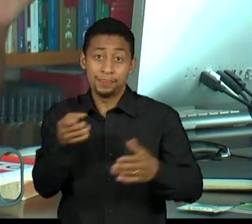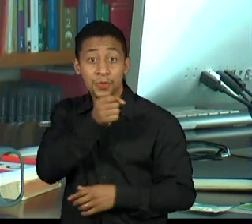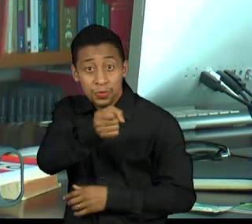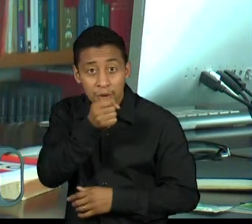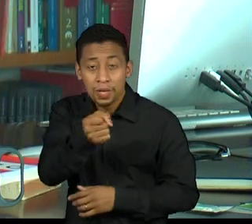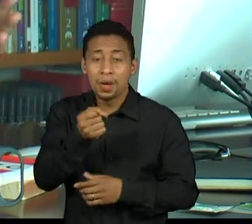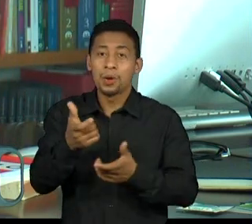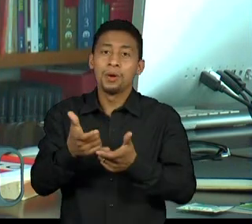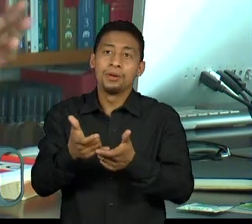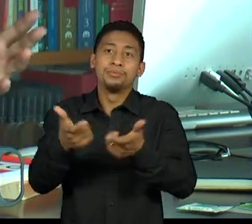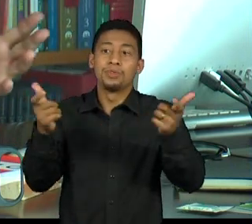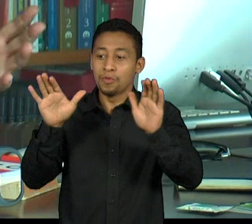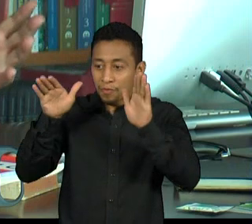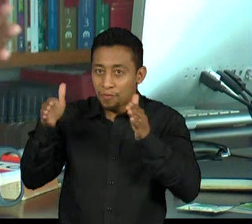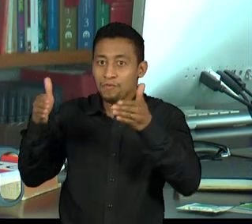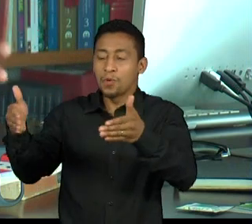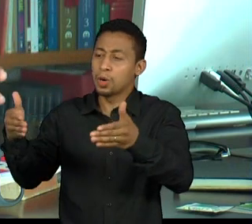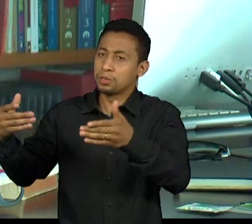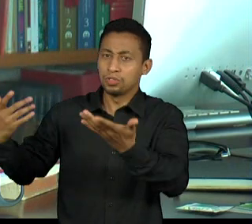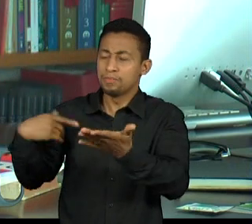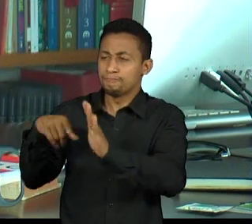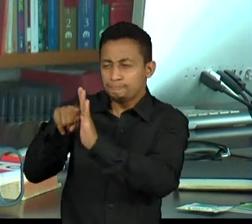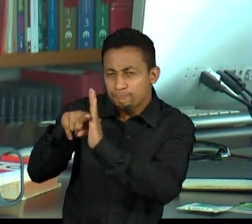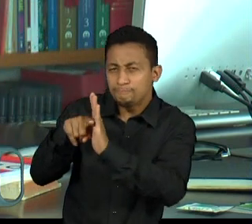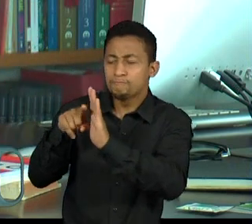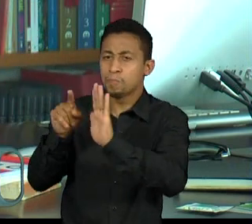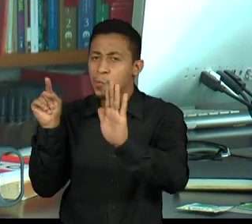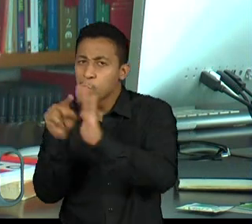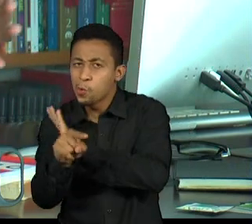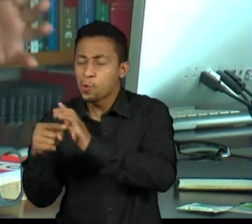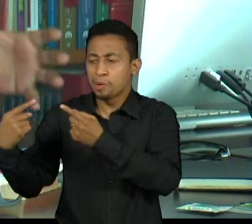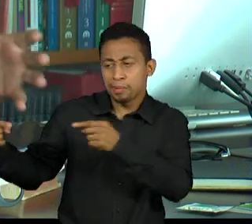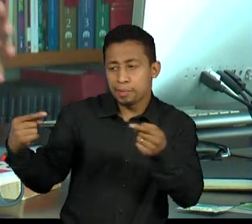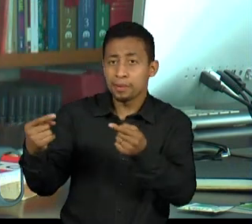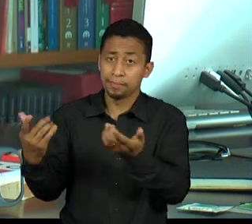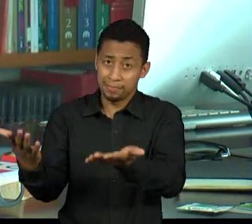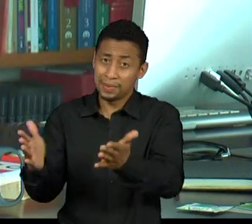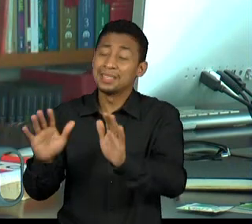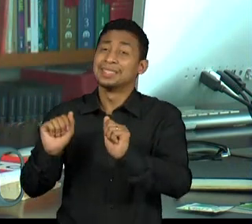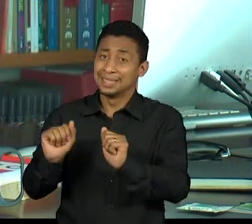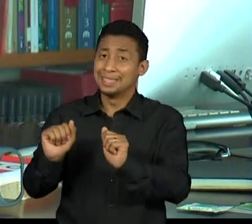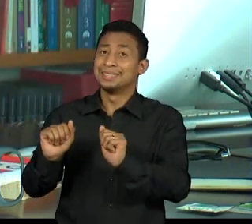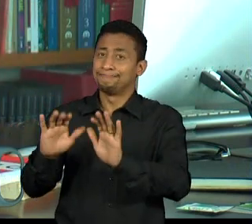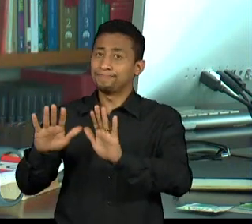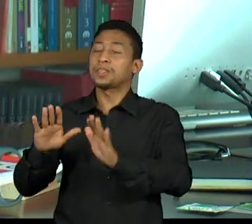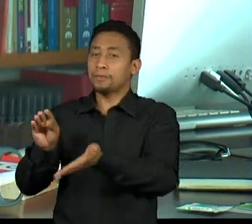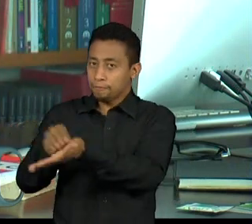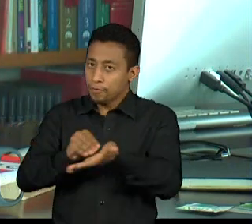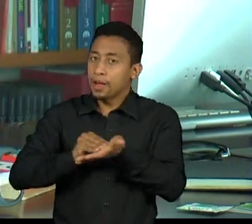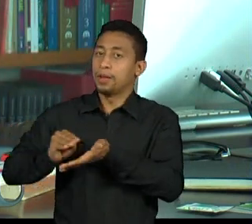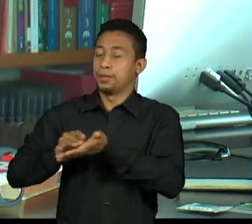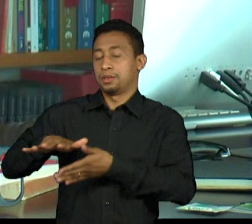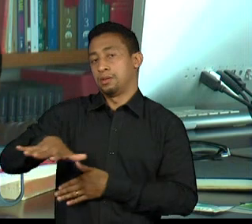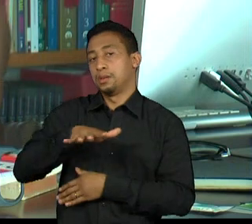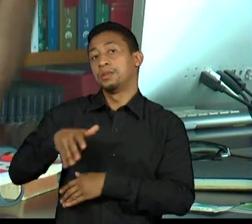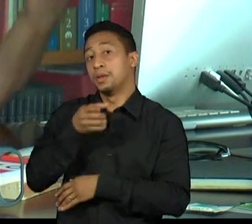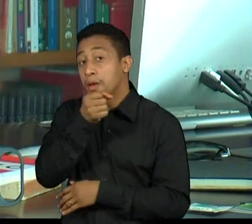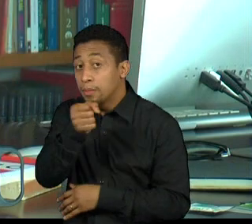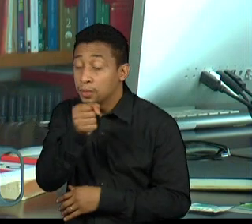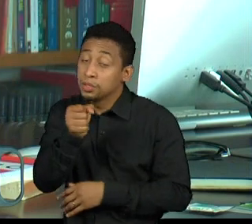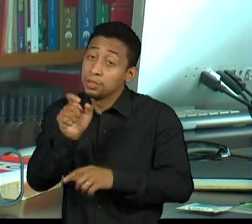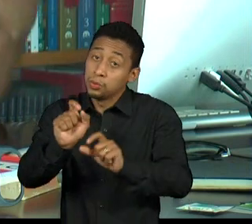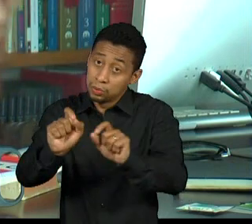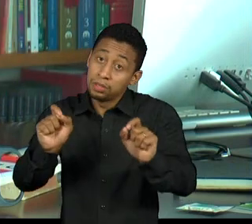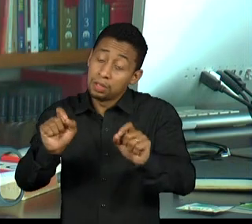de racionalidade e lógica nesse momento. Mas o meio vazio é que a imprensa tem, na minha opinião, como todos